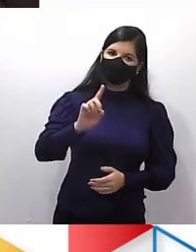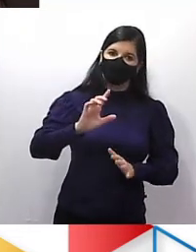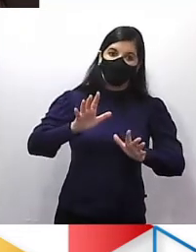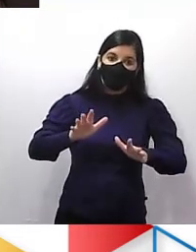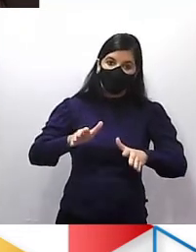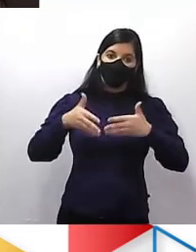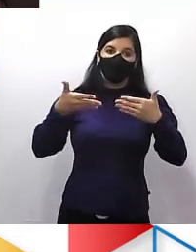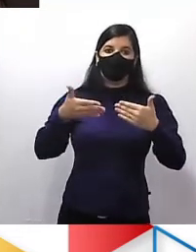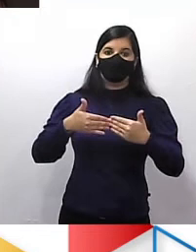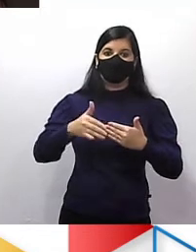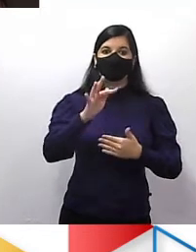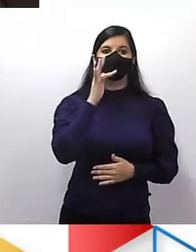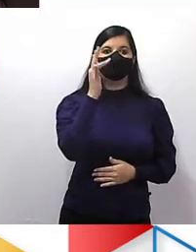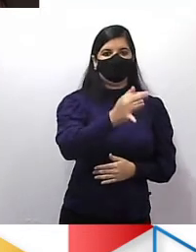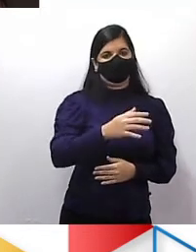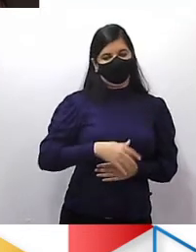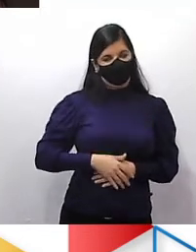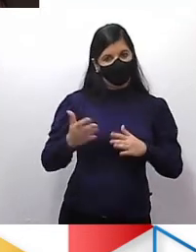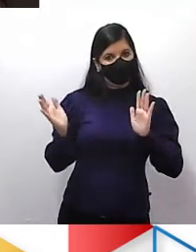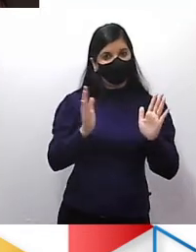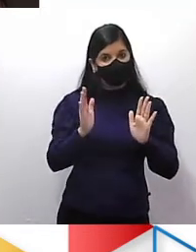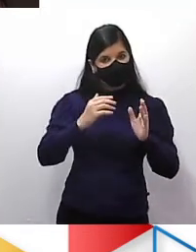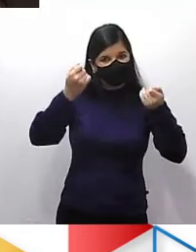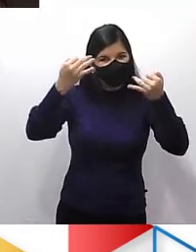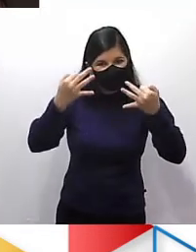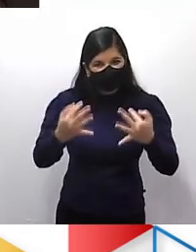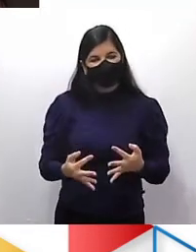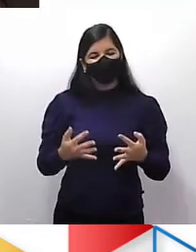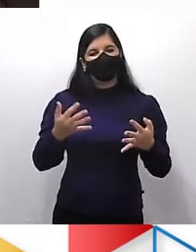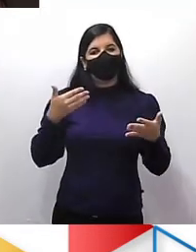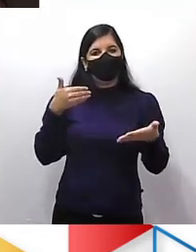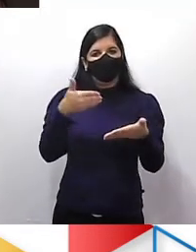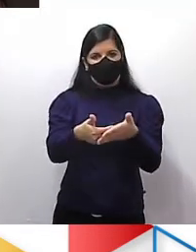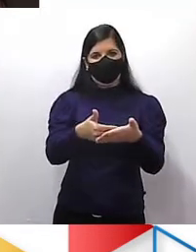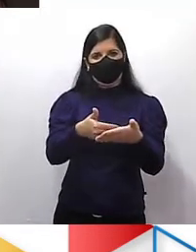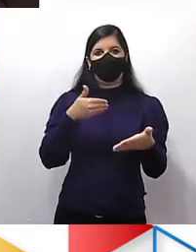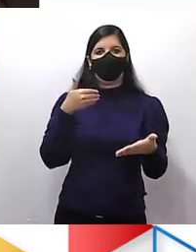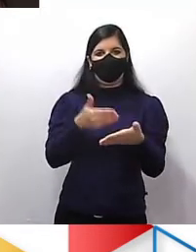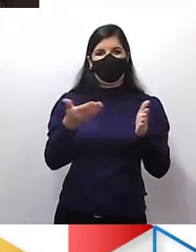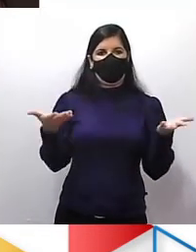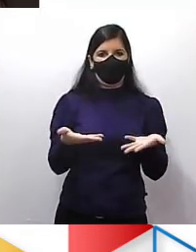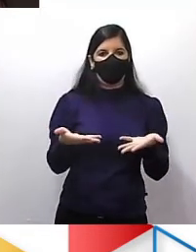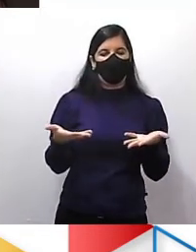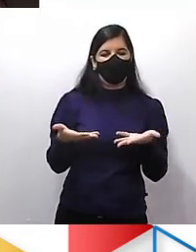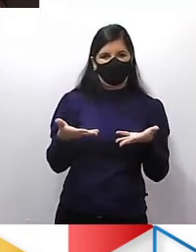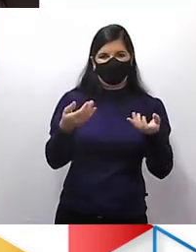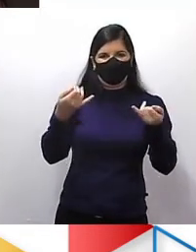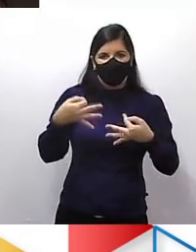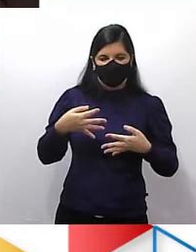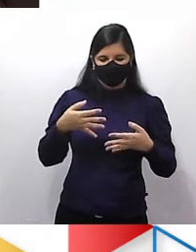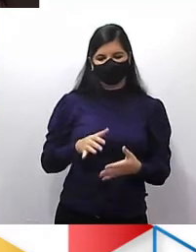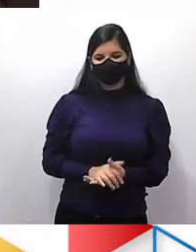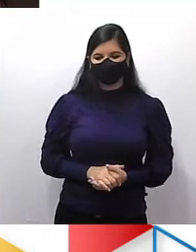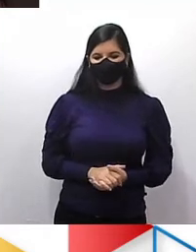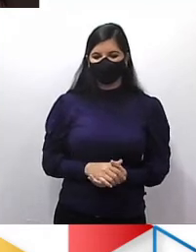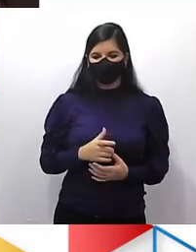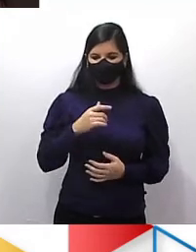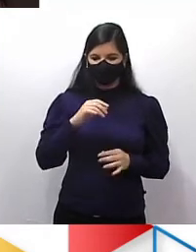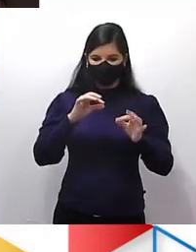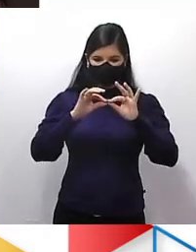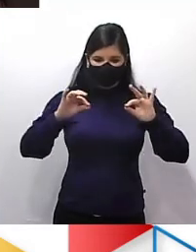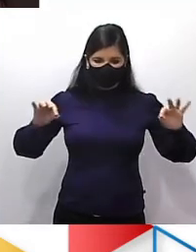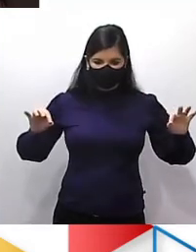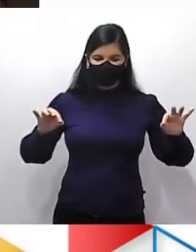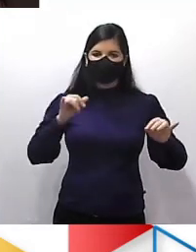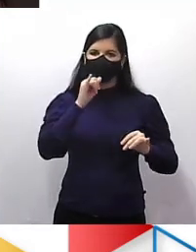vai acontecer no momento que eu estou falando, muito mais perto do momento da minha fala. Então eu coloquei, a gente vai